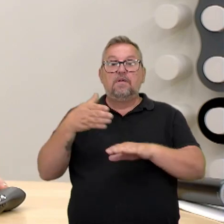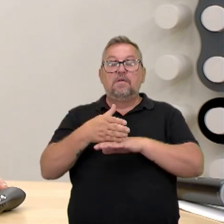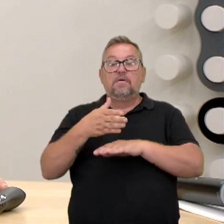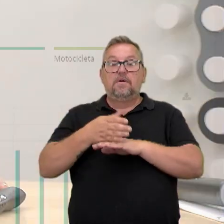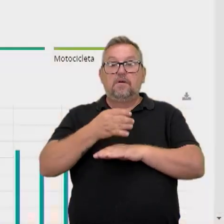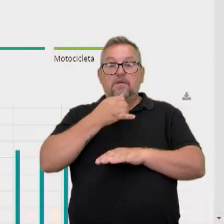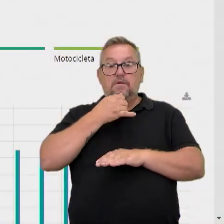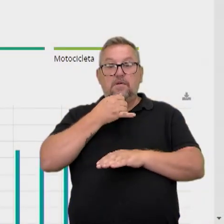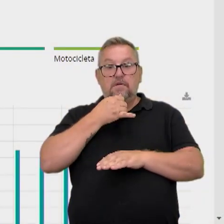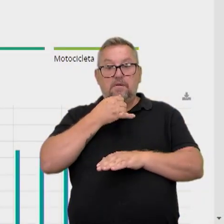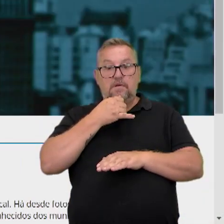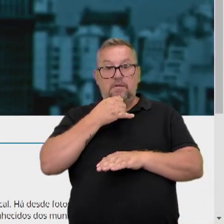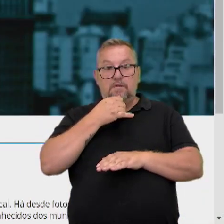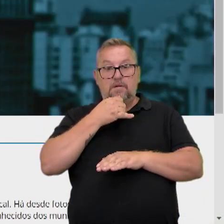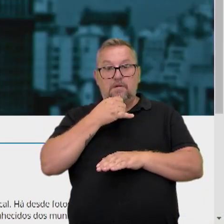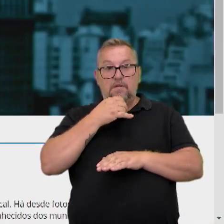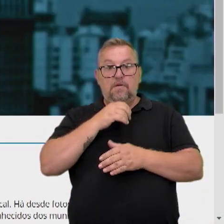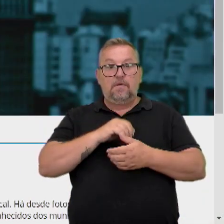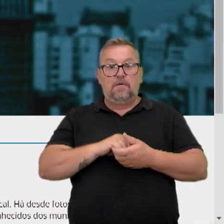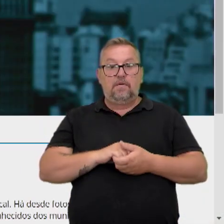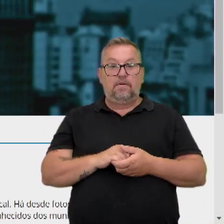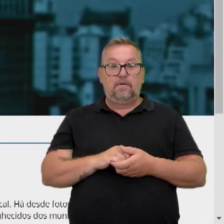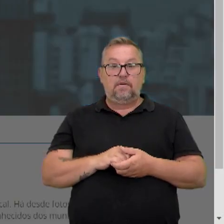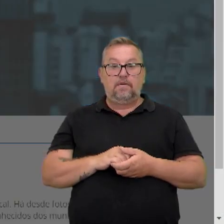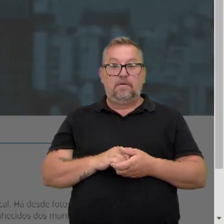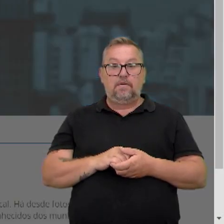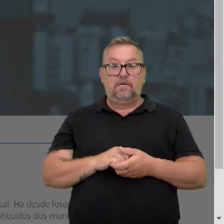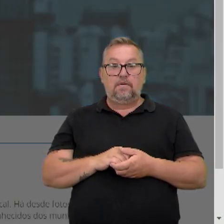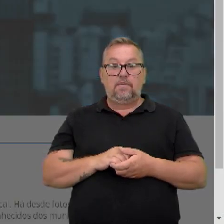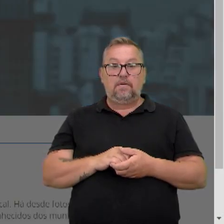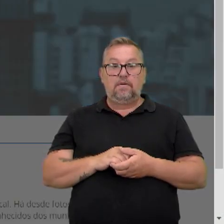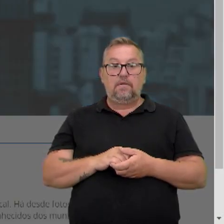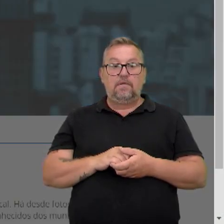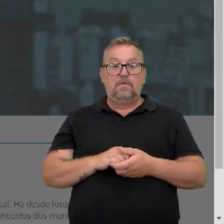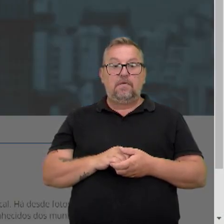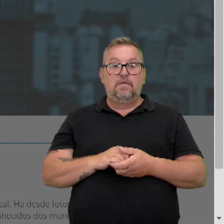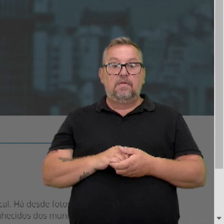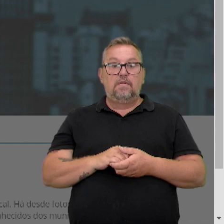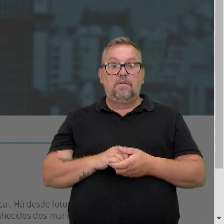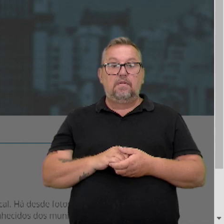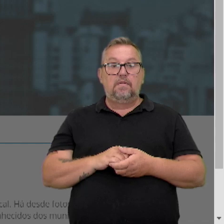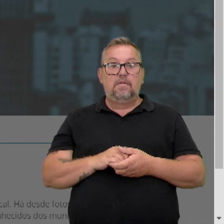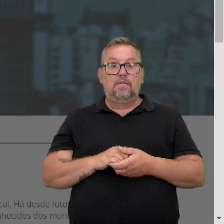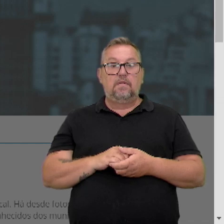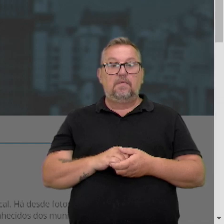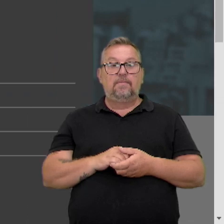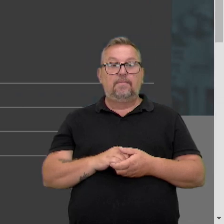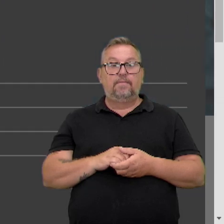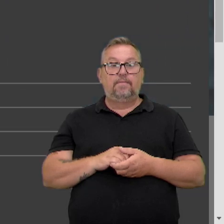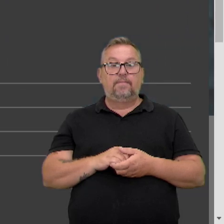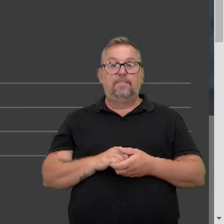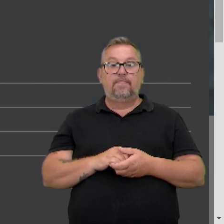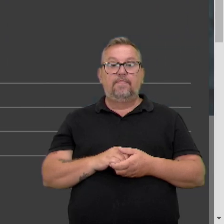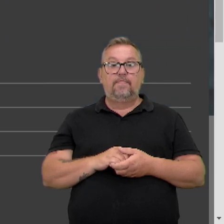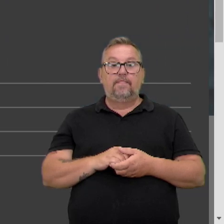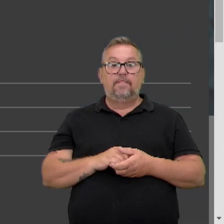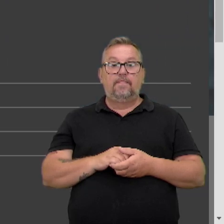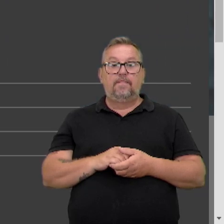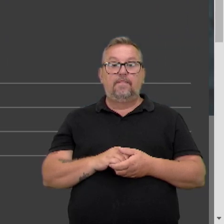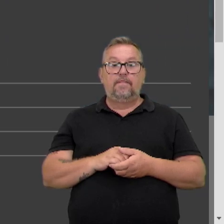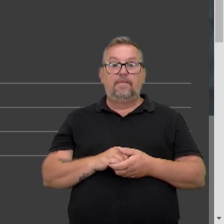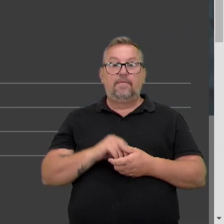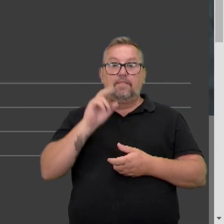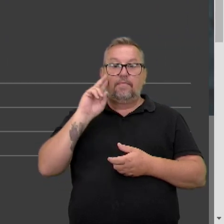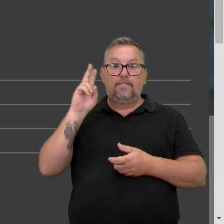exemplo, na parte de página inicial, né? E voltar lá para os municípios, tá vendo? Então nós temos aqui